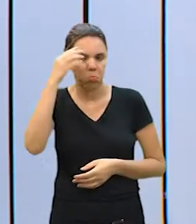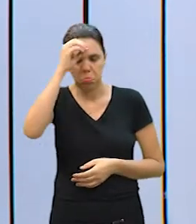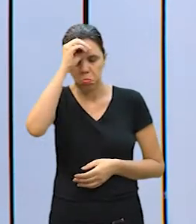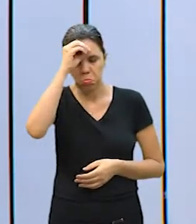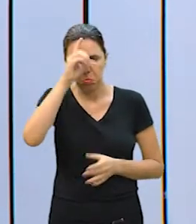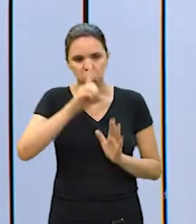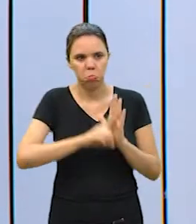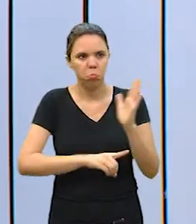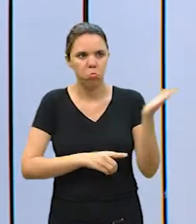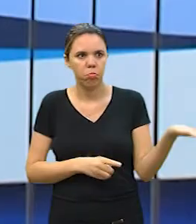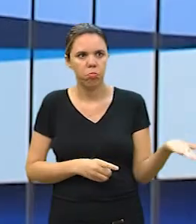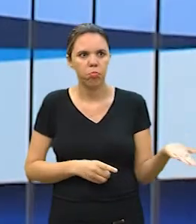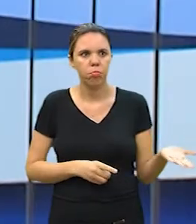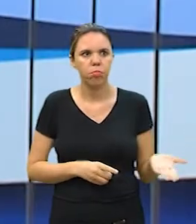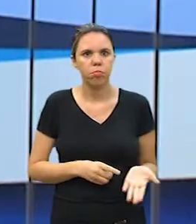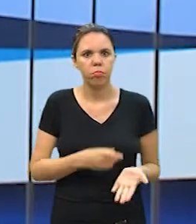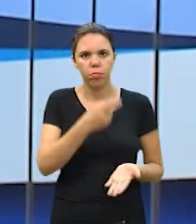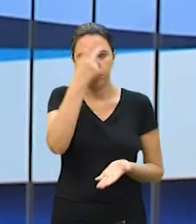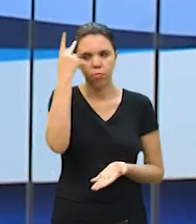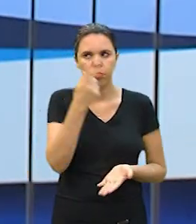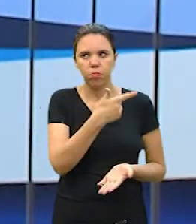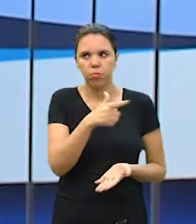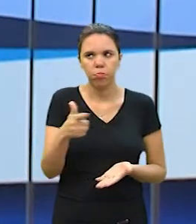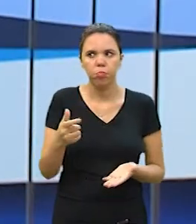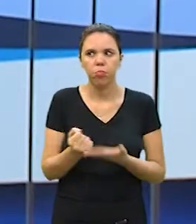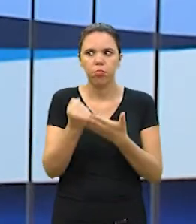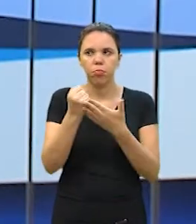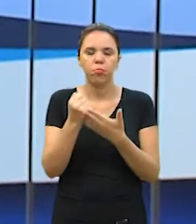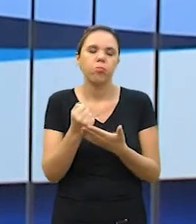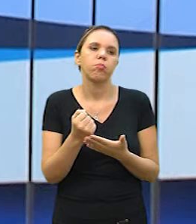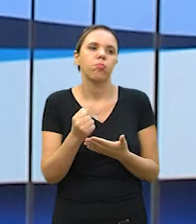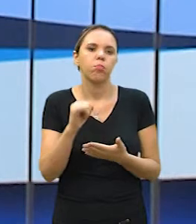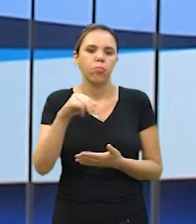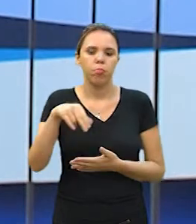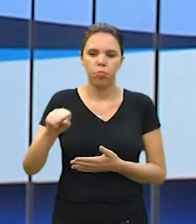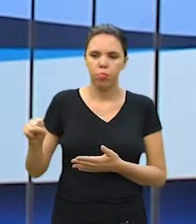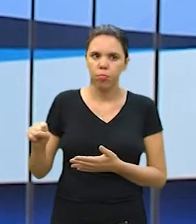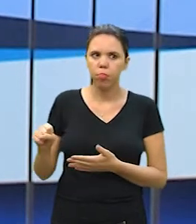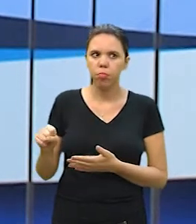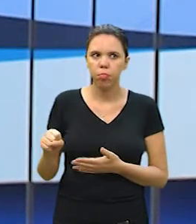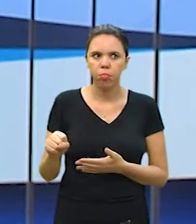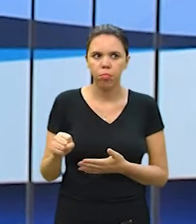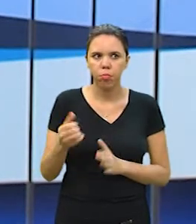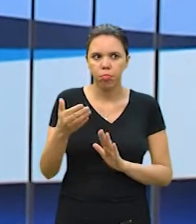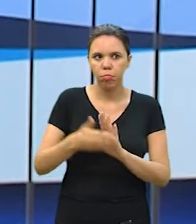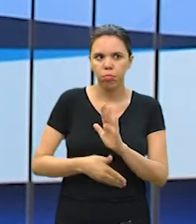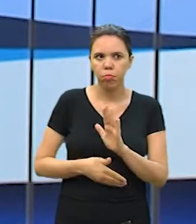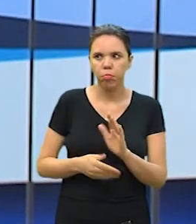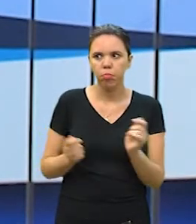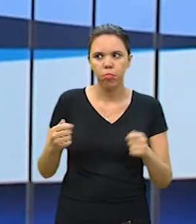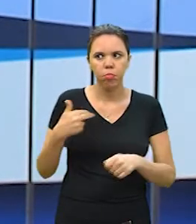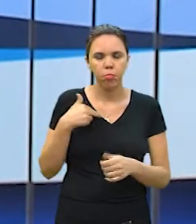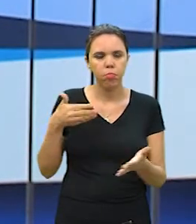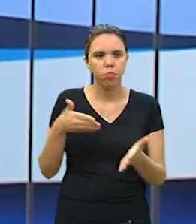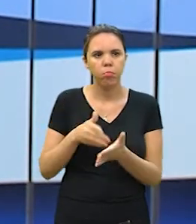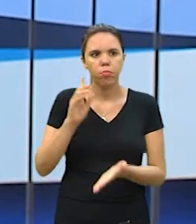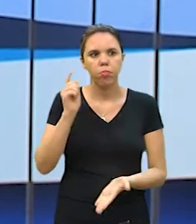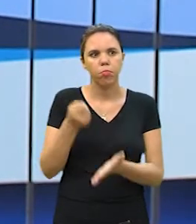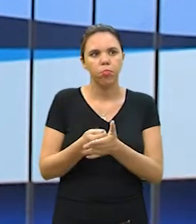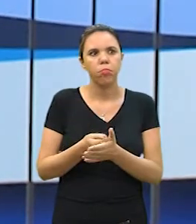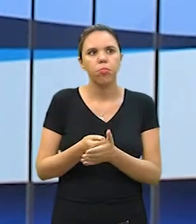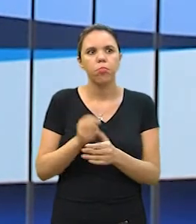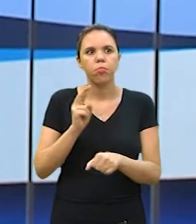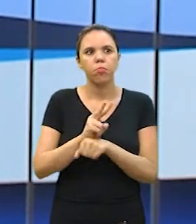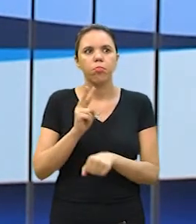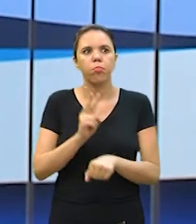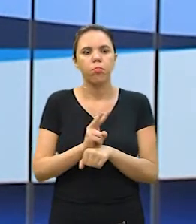não sabia que tem esse direito. Edna, pessoas que não contribuem com o INSS e comprovem a impossibilidade de